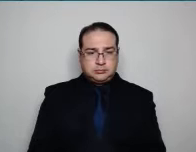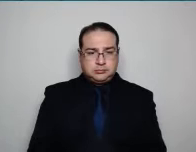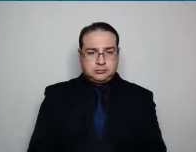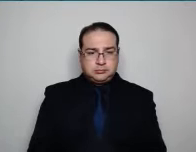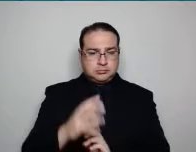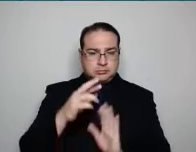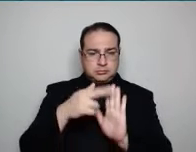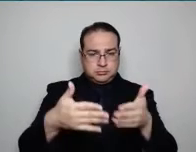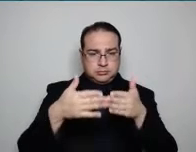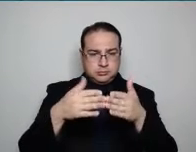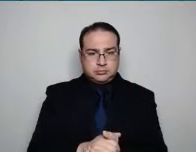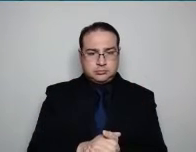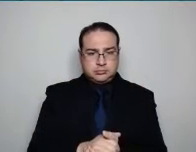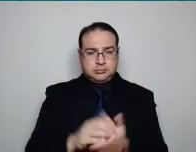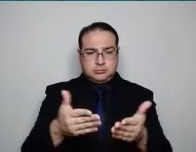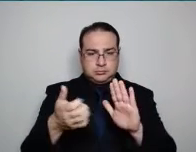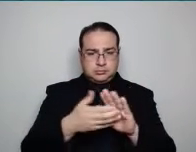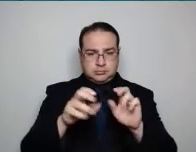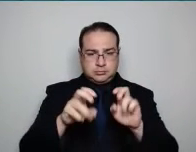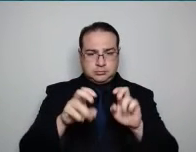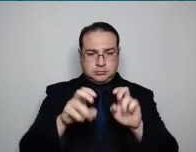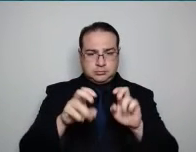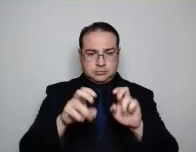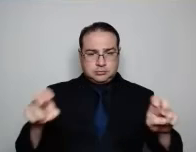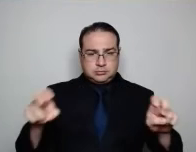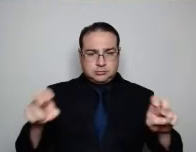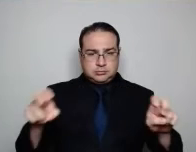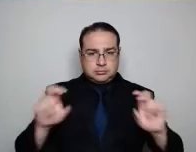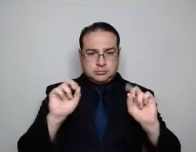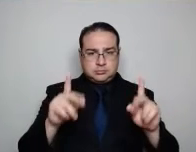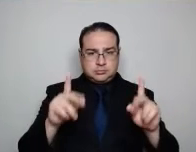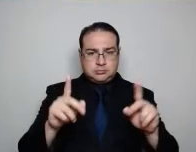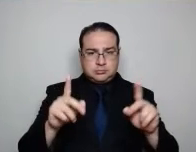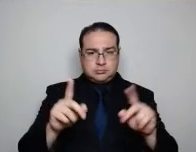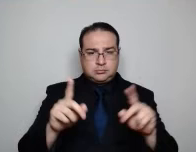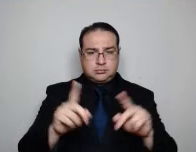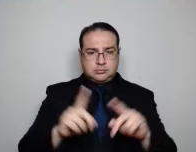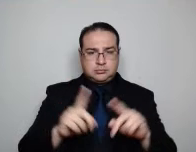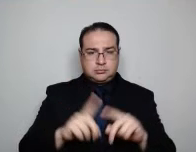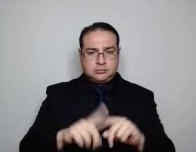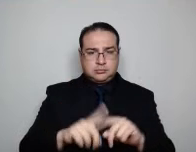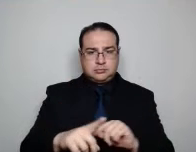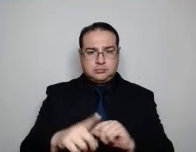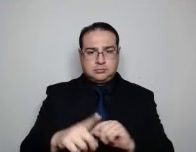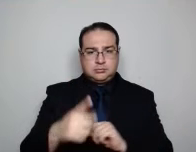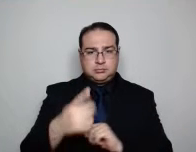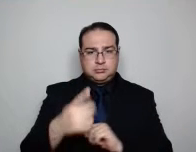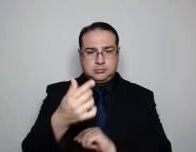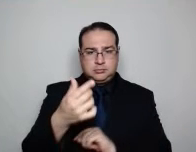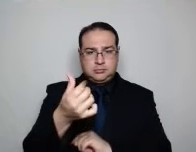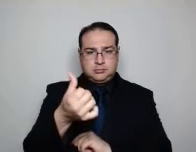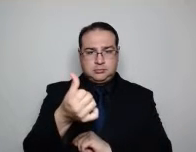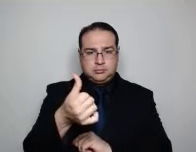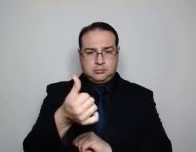interromper. Eu gostaria de saber do processo na posição 41. É o 081. Tem sido